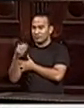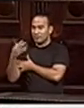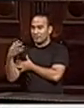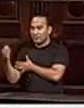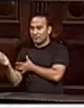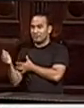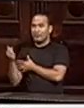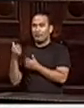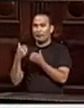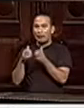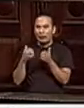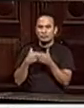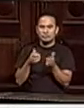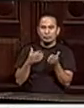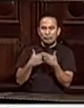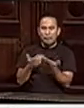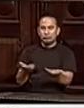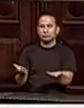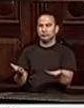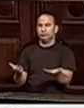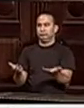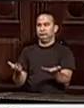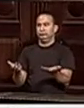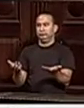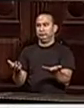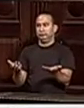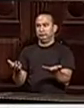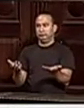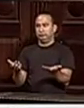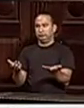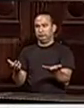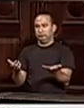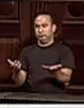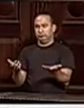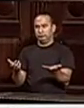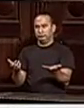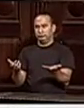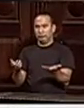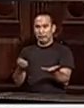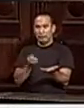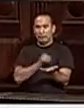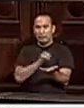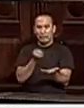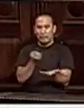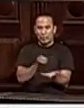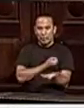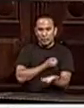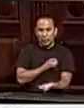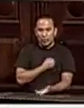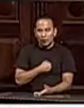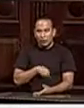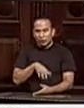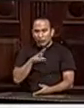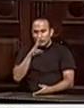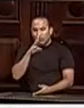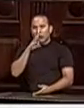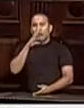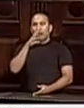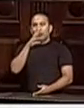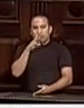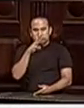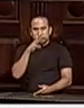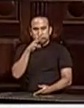44.117.647 passagens. Quer dizer, são números astronômicos.